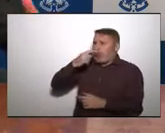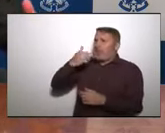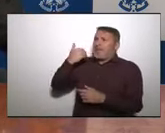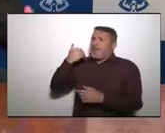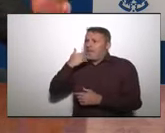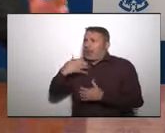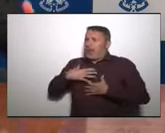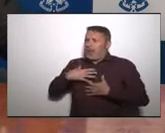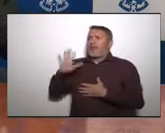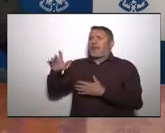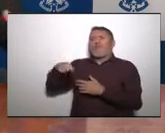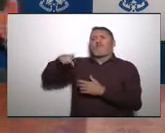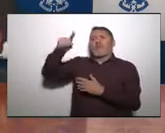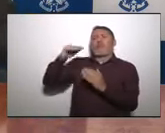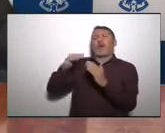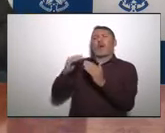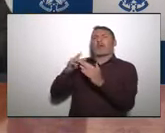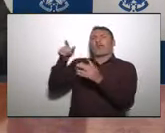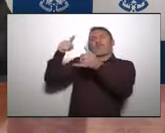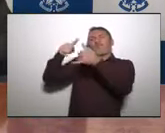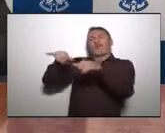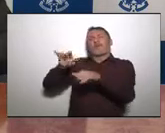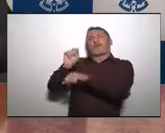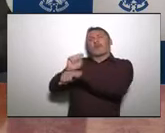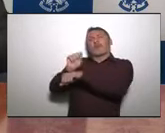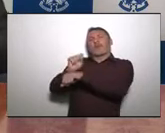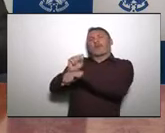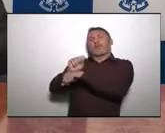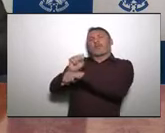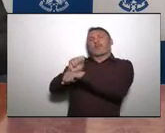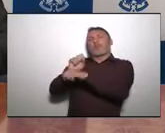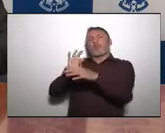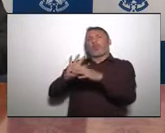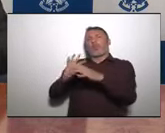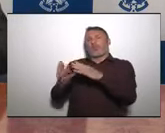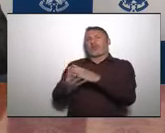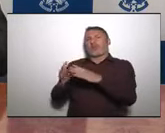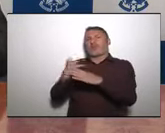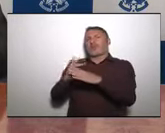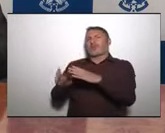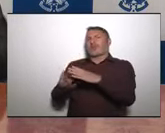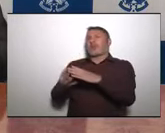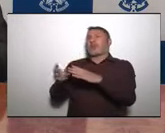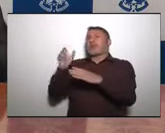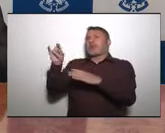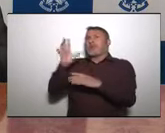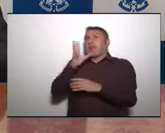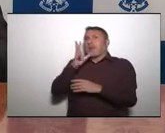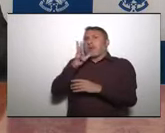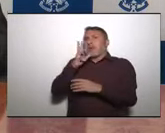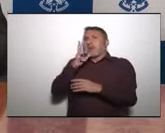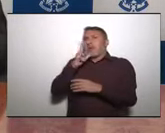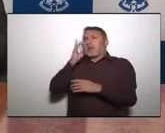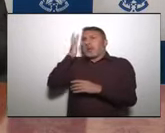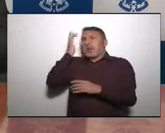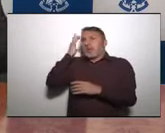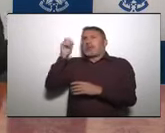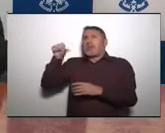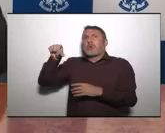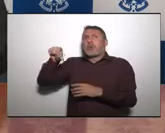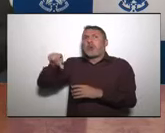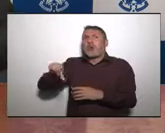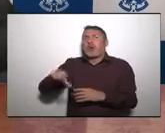repouso, em quarentena, em isolamento. Se isso avançar para uma falta de ar, para uma febre, faz a